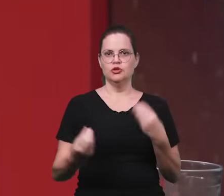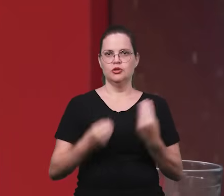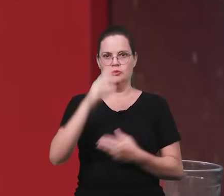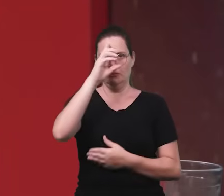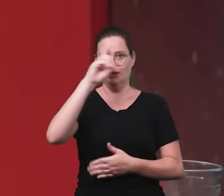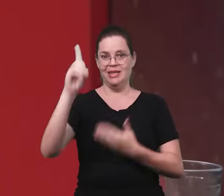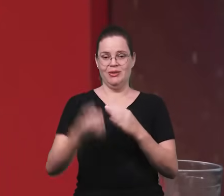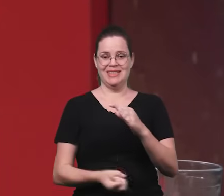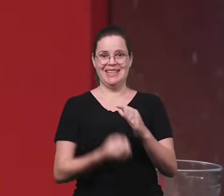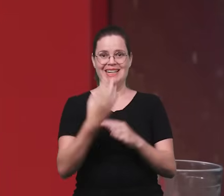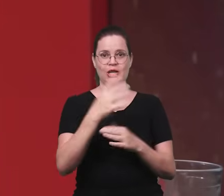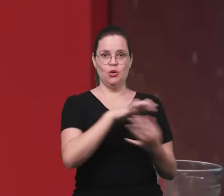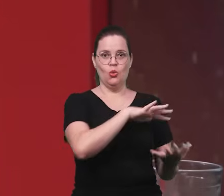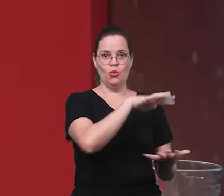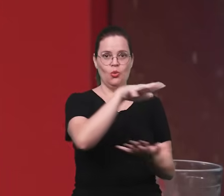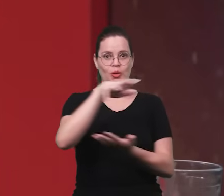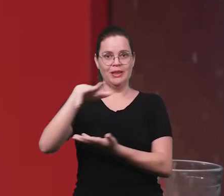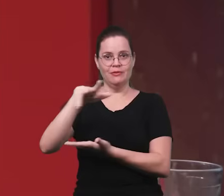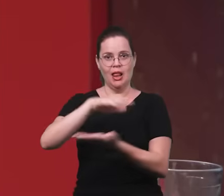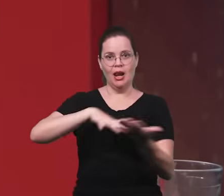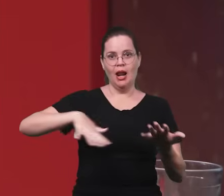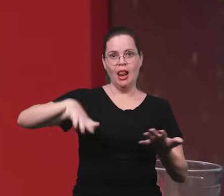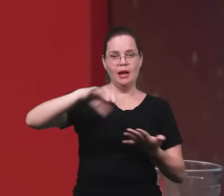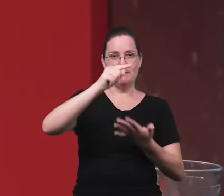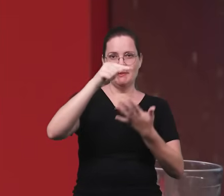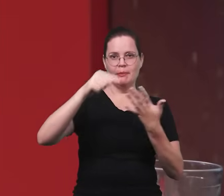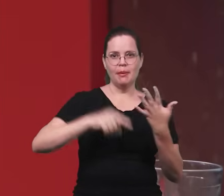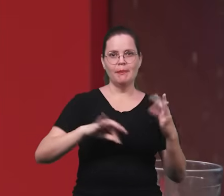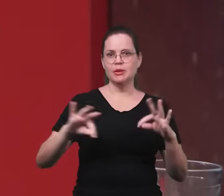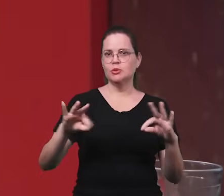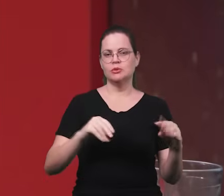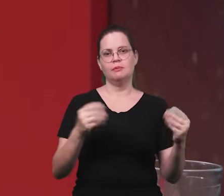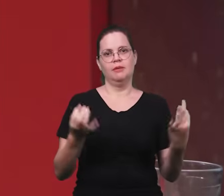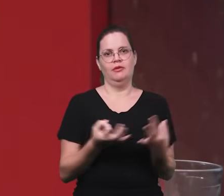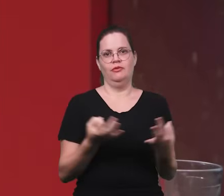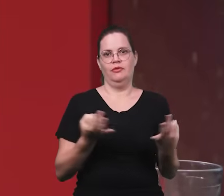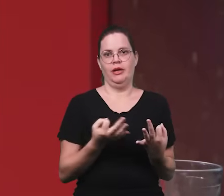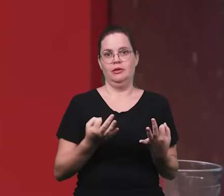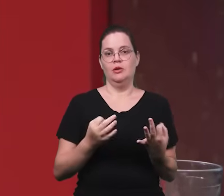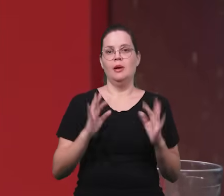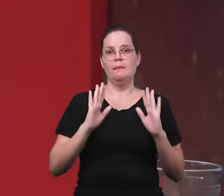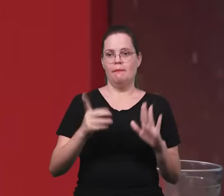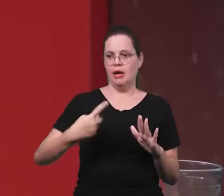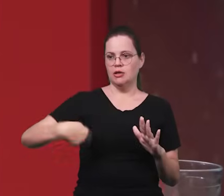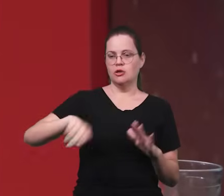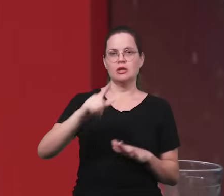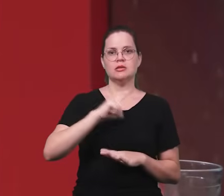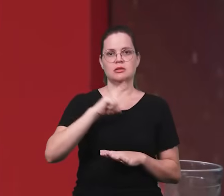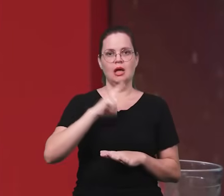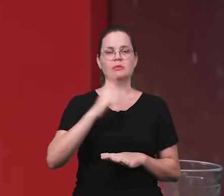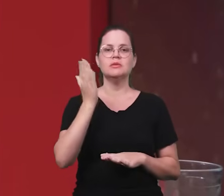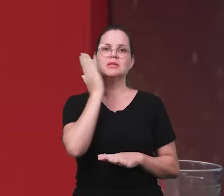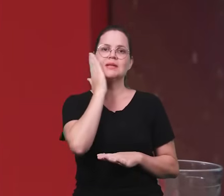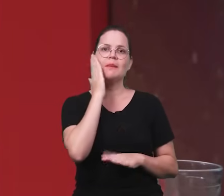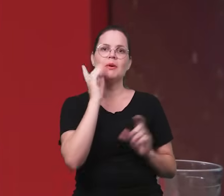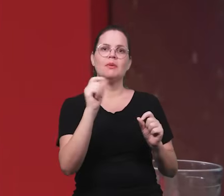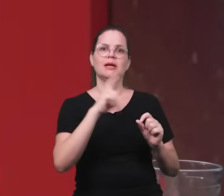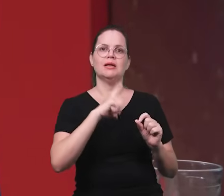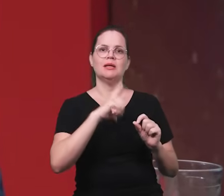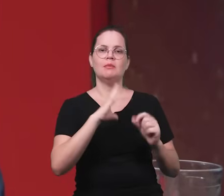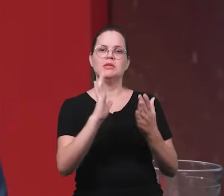criou, a obra criadora. Nós estamos debaixo de leis e debaixo de